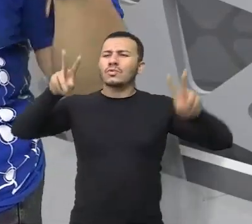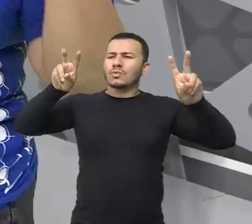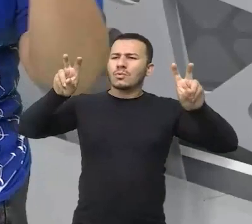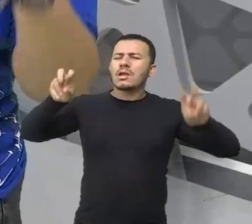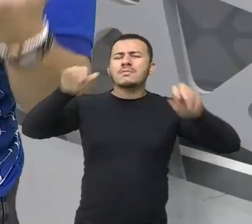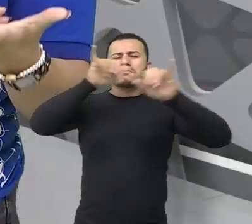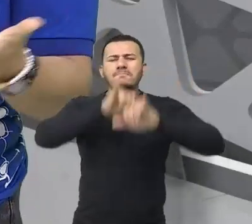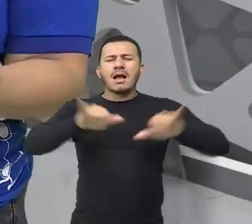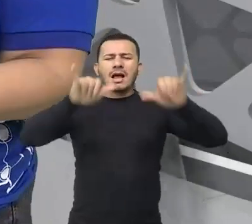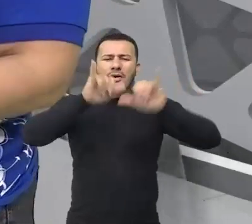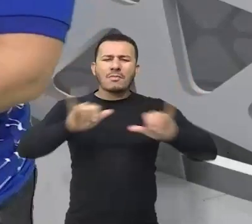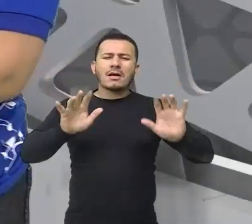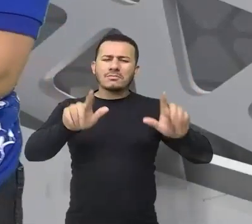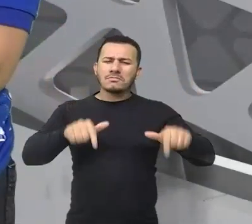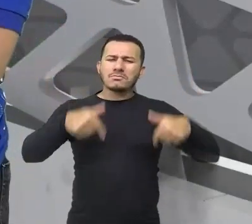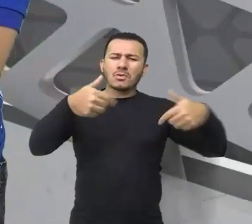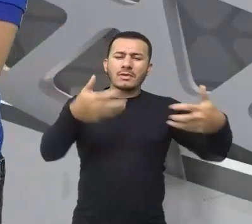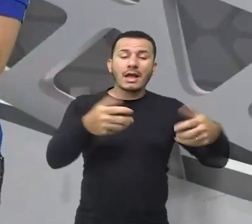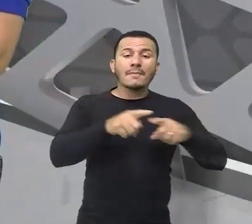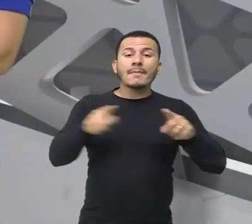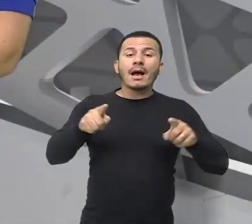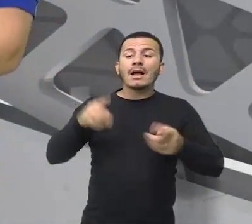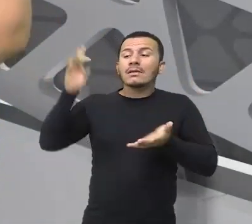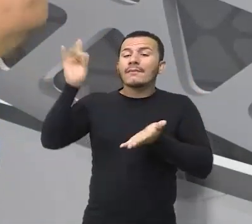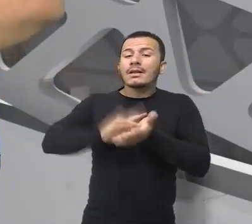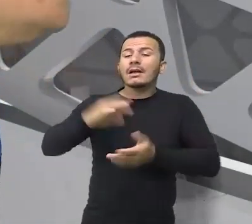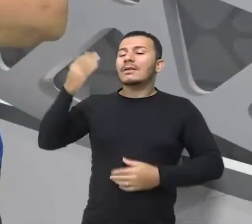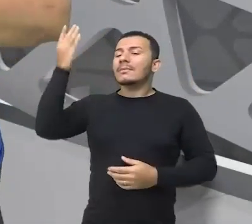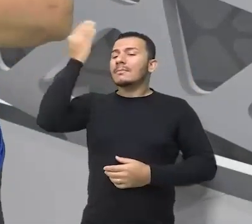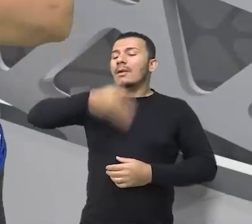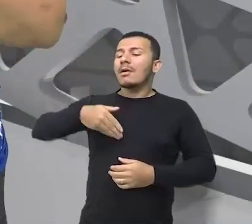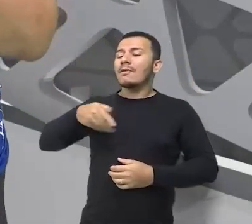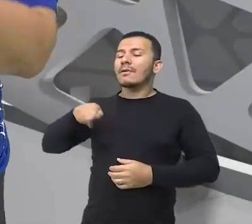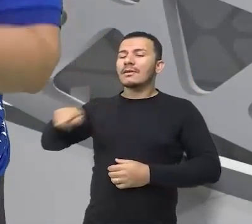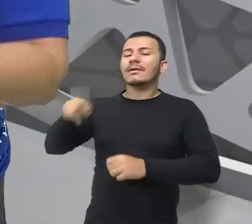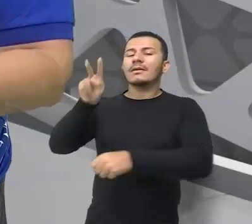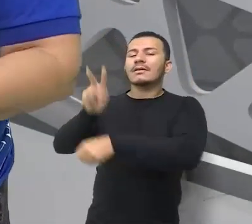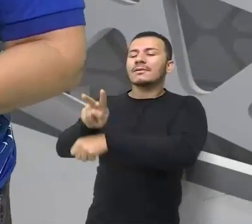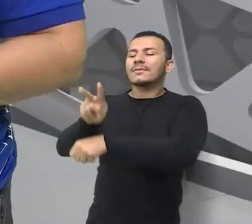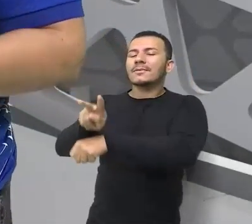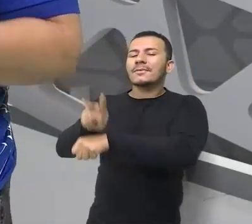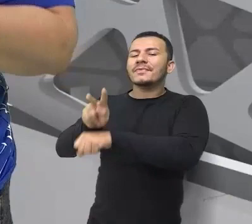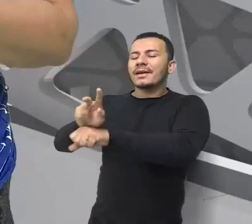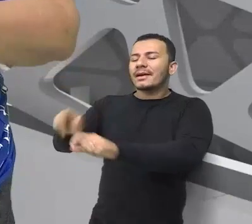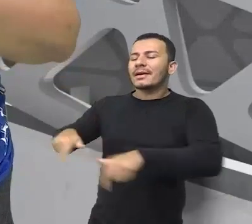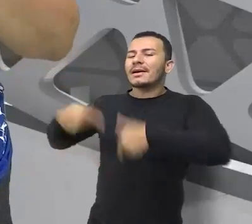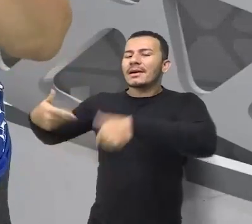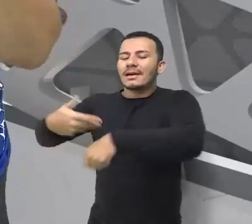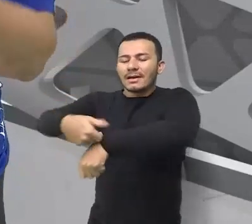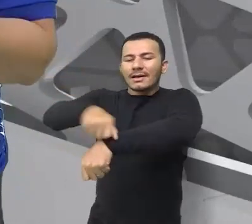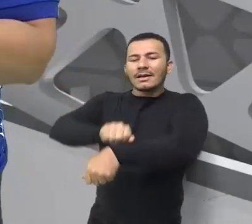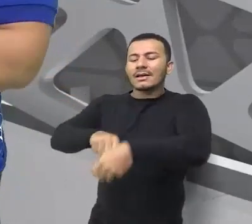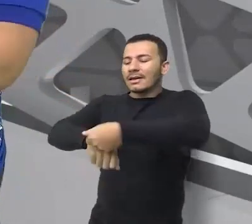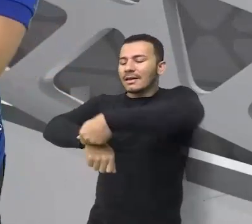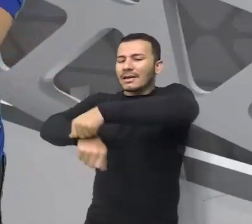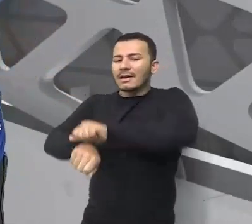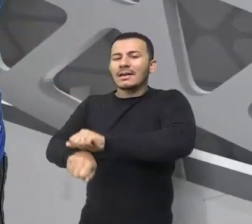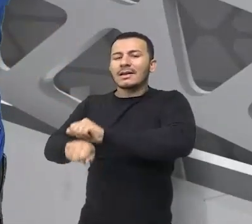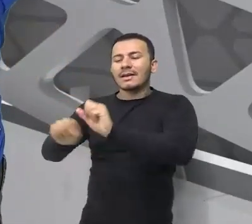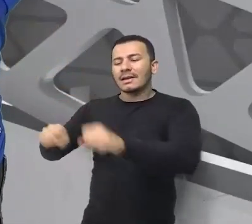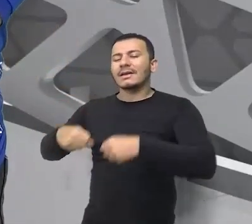ação, quer ser um ativista, mas na hora de efetivamente colocar a mão na massa, efetivamente